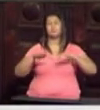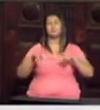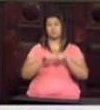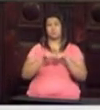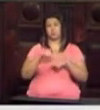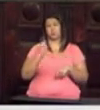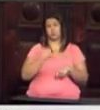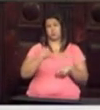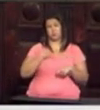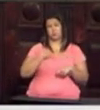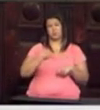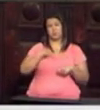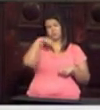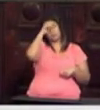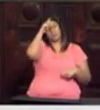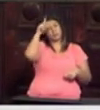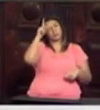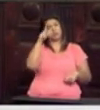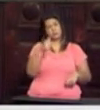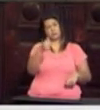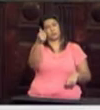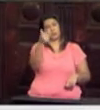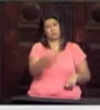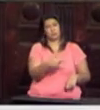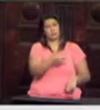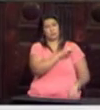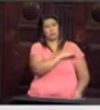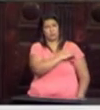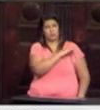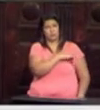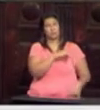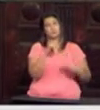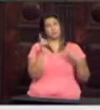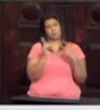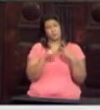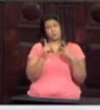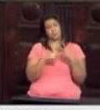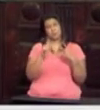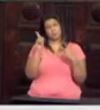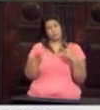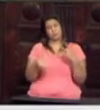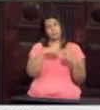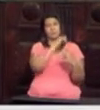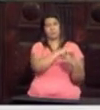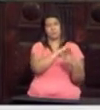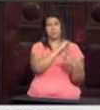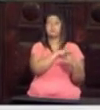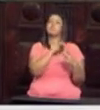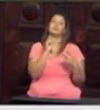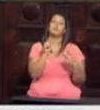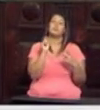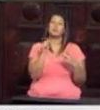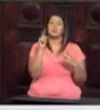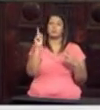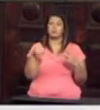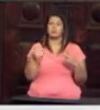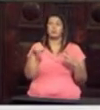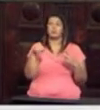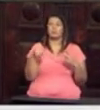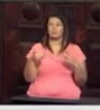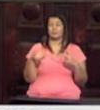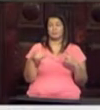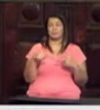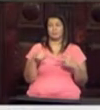de municípios do que o estado do Rio de Janeiro, e o segundo estado, o estado do Rio de Janeiro, que detém nada mais,